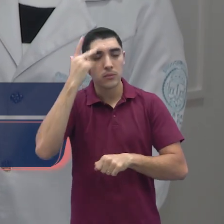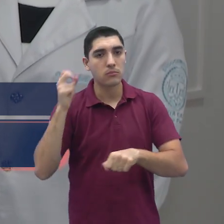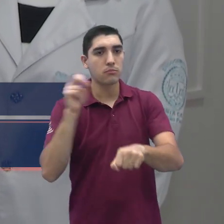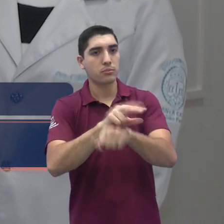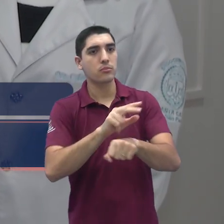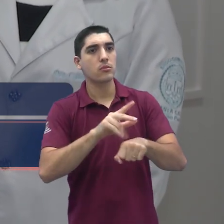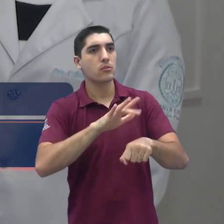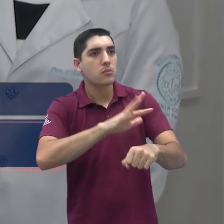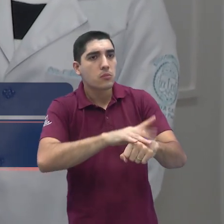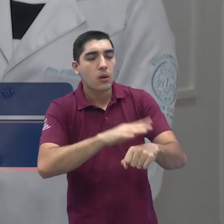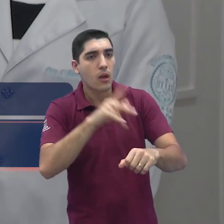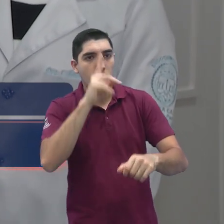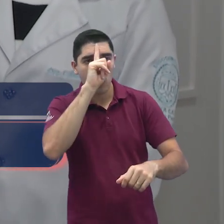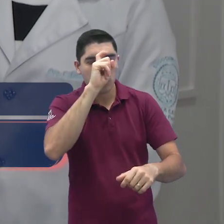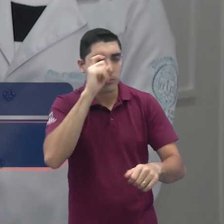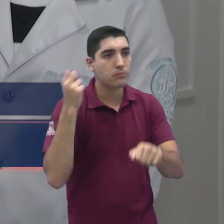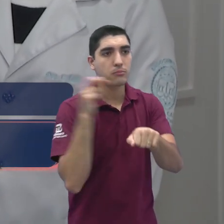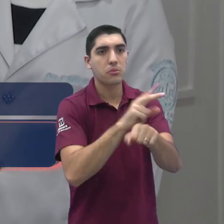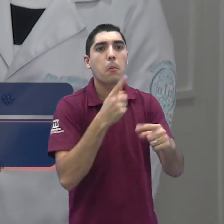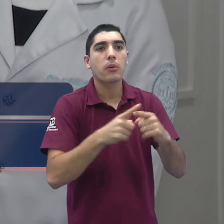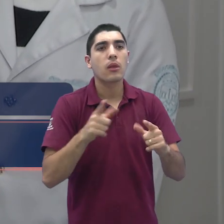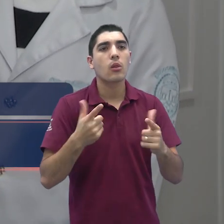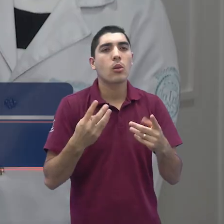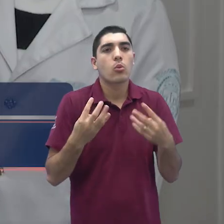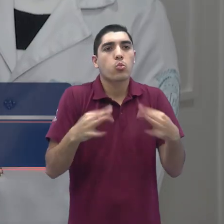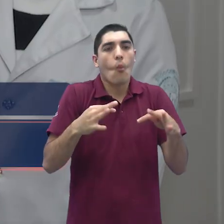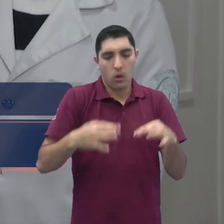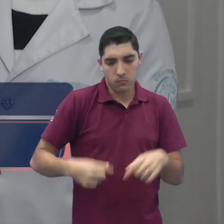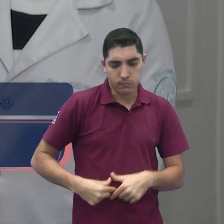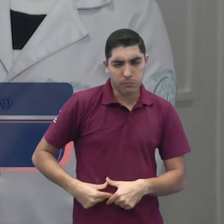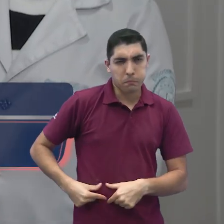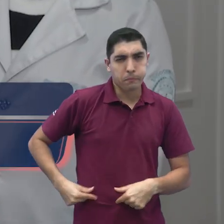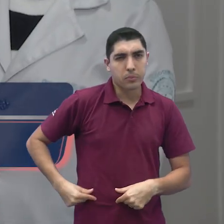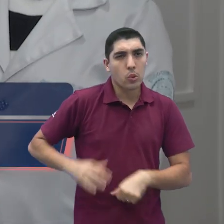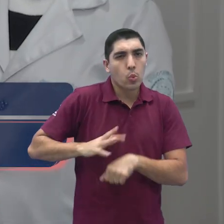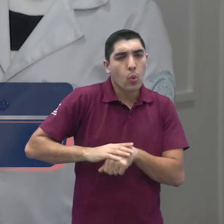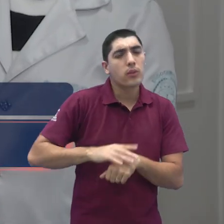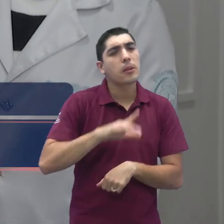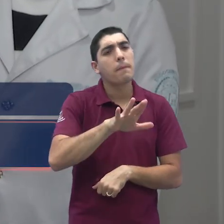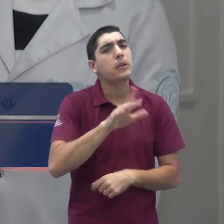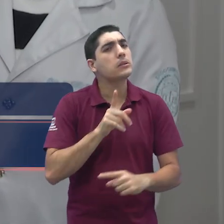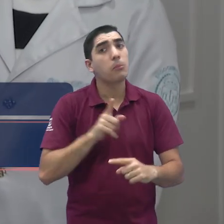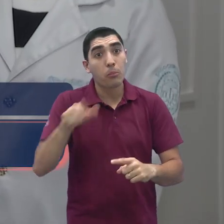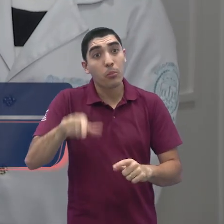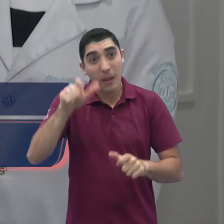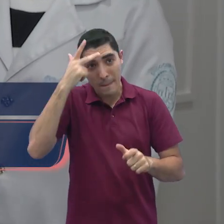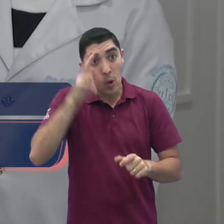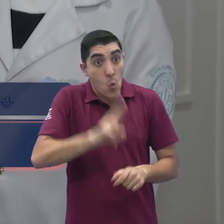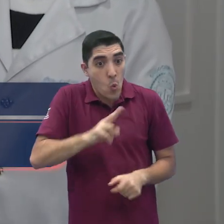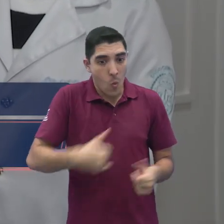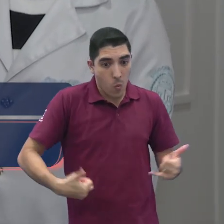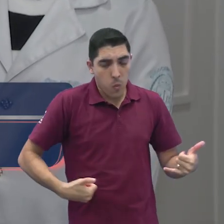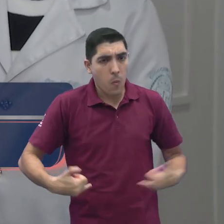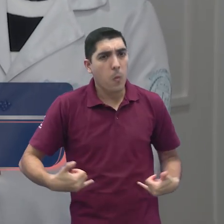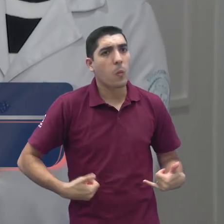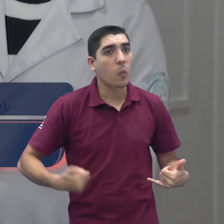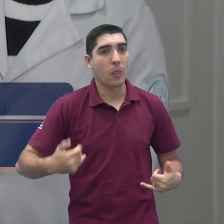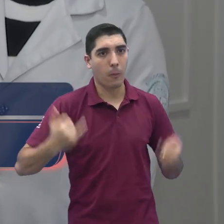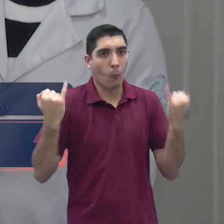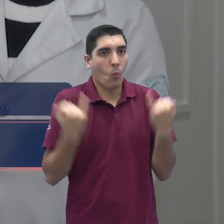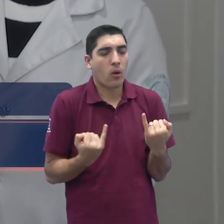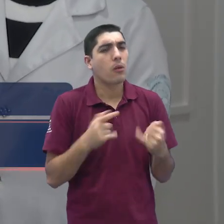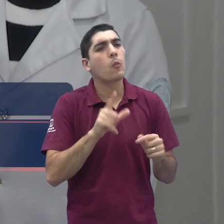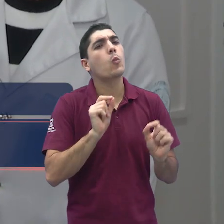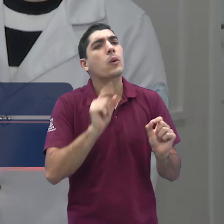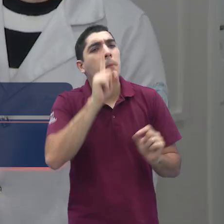existem pessoas dando entrada nos hospitais com problemas nos pâncreas por conta desse uso exacerbado das canetas. Quais que são os principais riscos